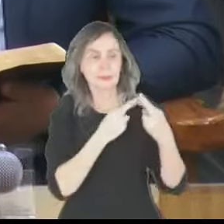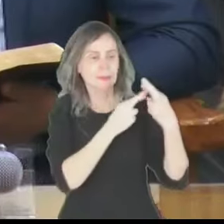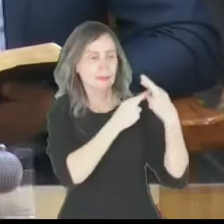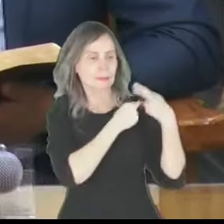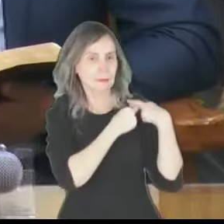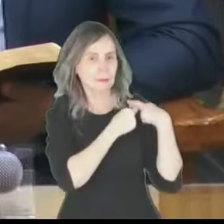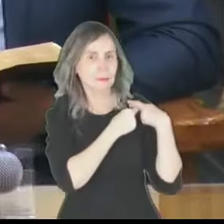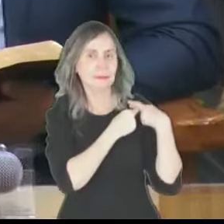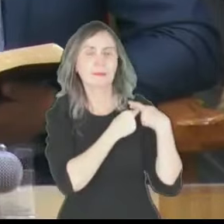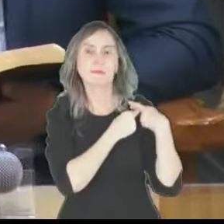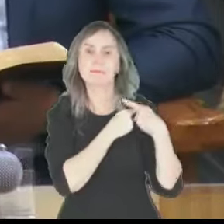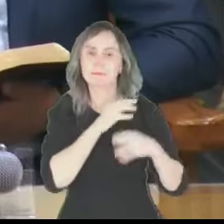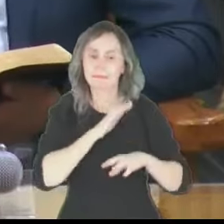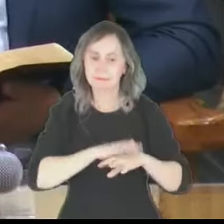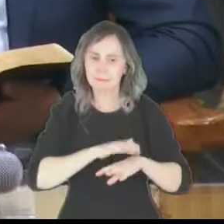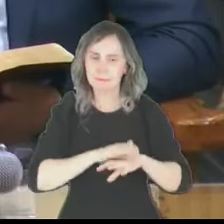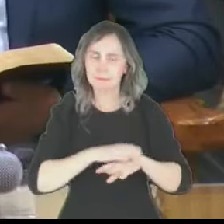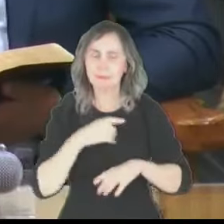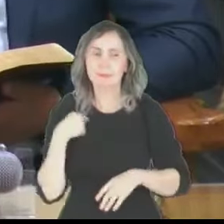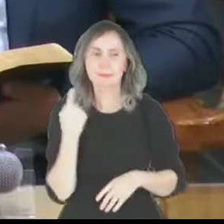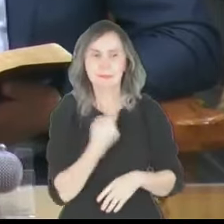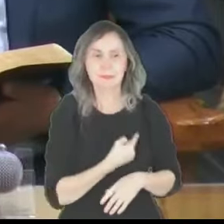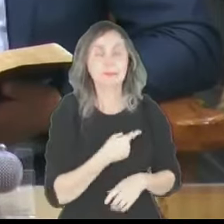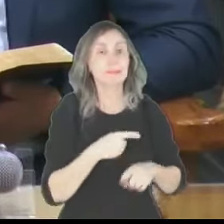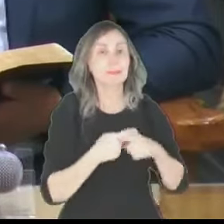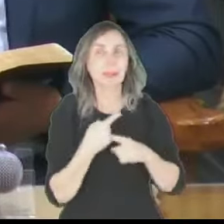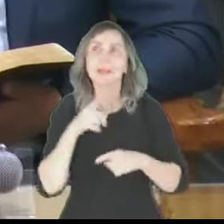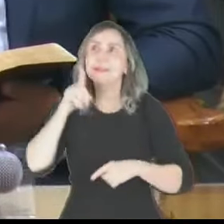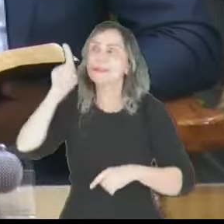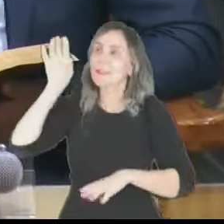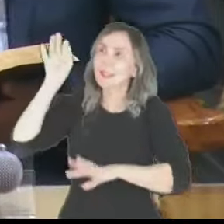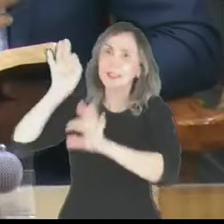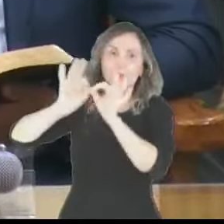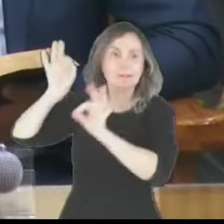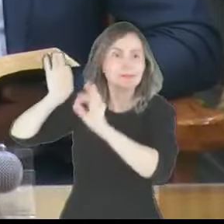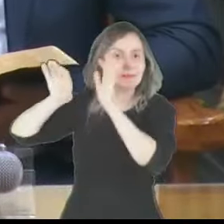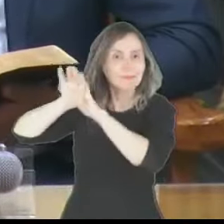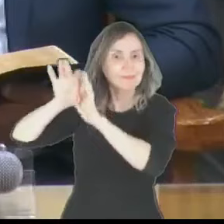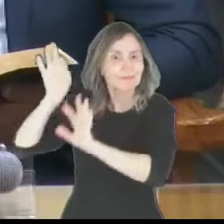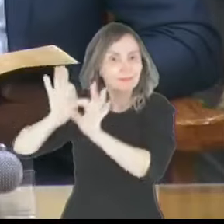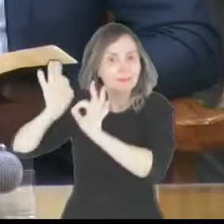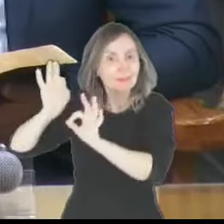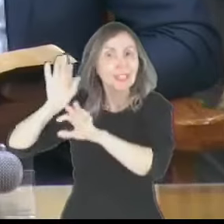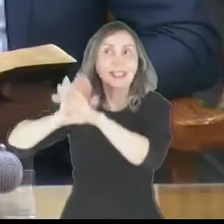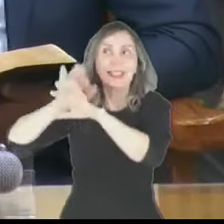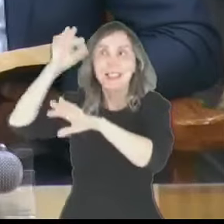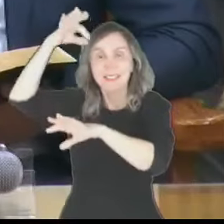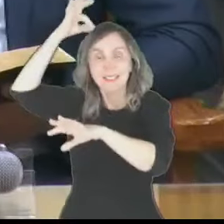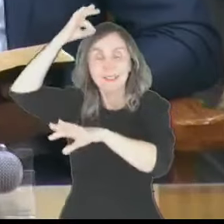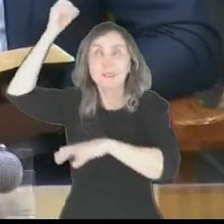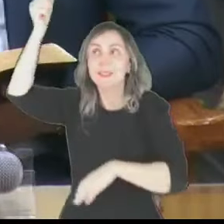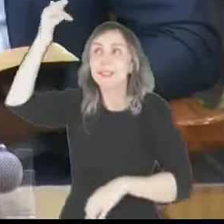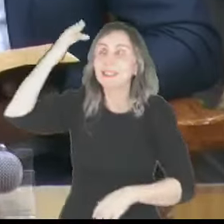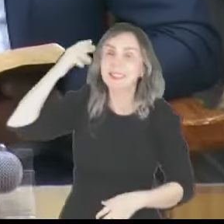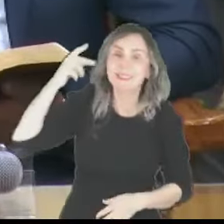Mas a operacionalidade É do Espírito A graça É de Deus